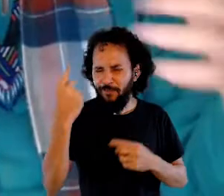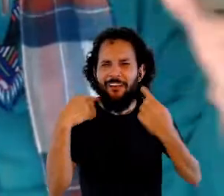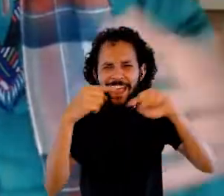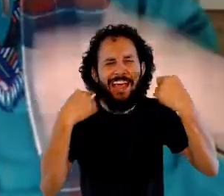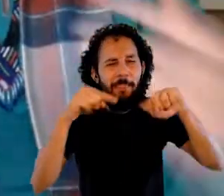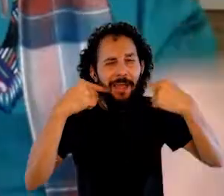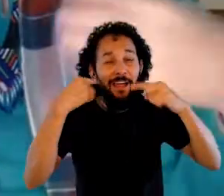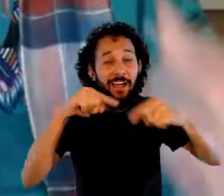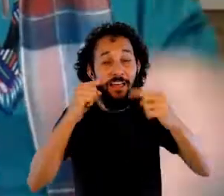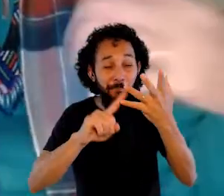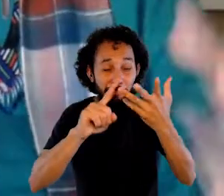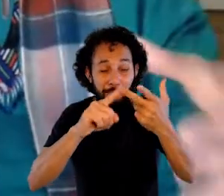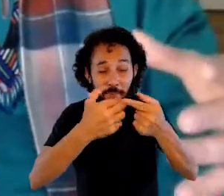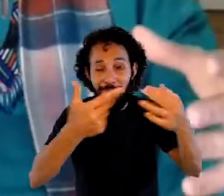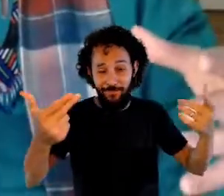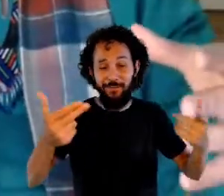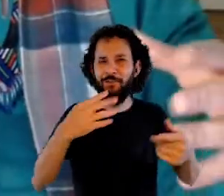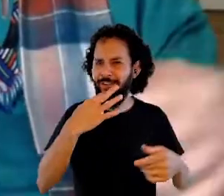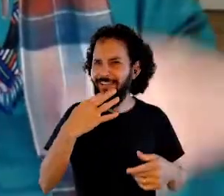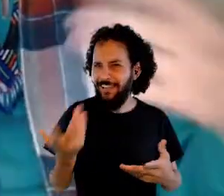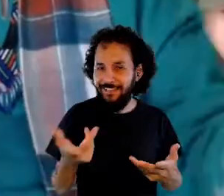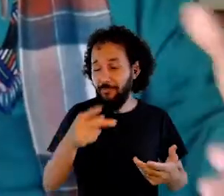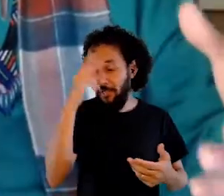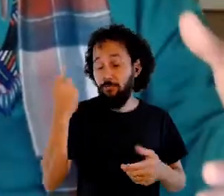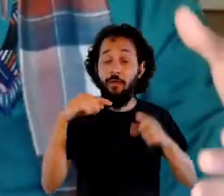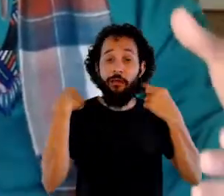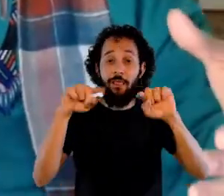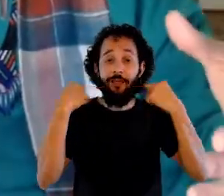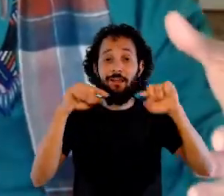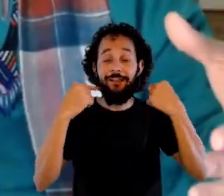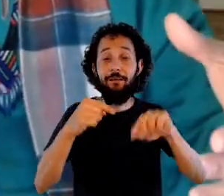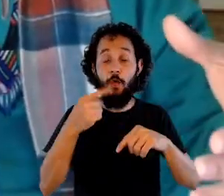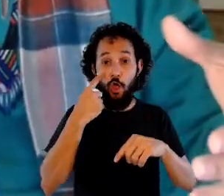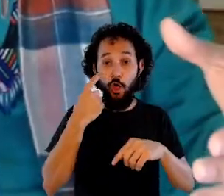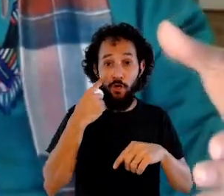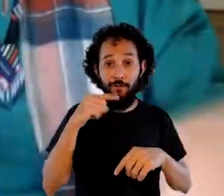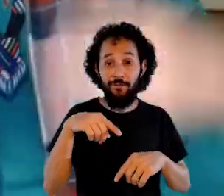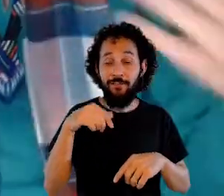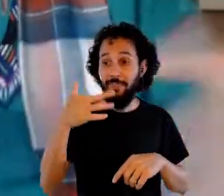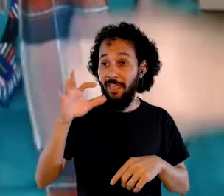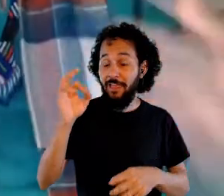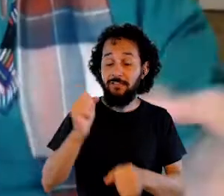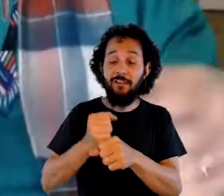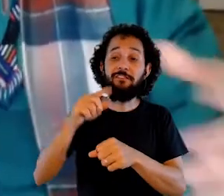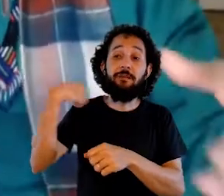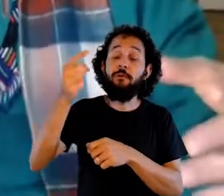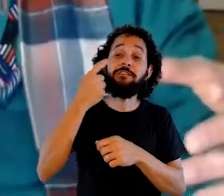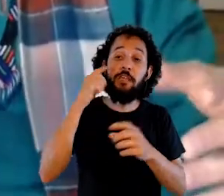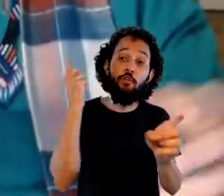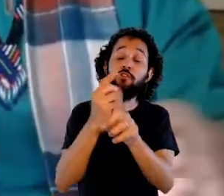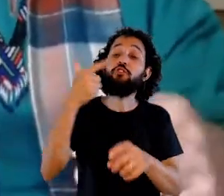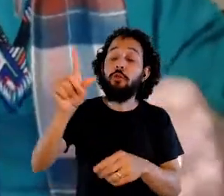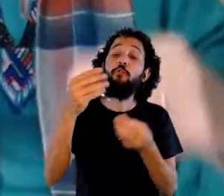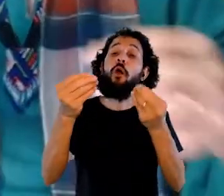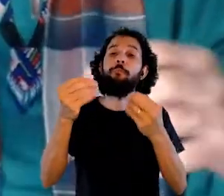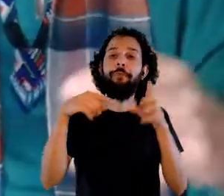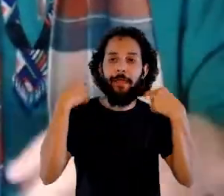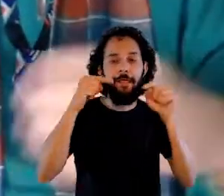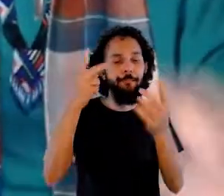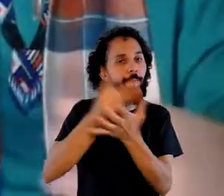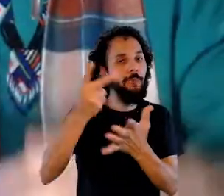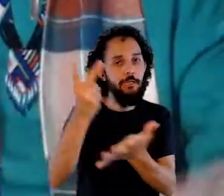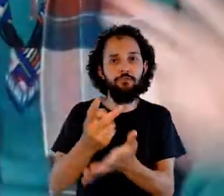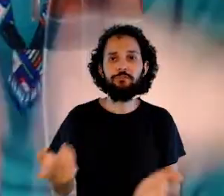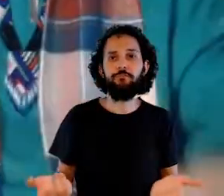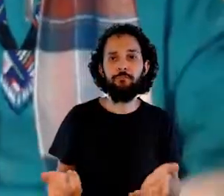Algumas. As pessoas que reclamam da vida é interessante, que você vê ela depois de 10 anos, como é que ela está? Reclamando da vida. Então, a gente já sabe